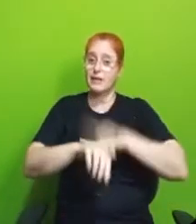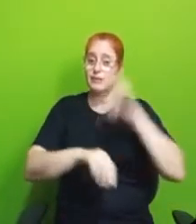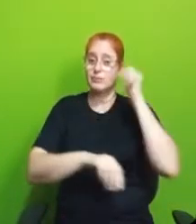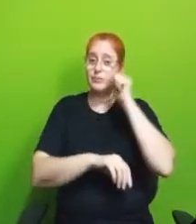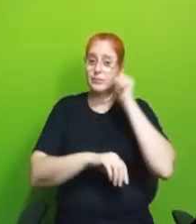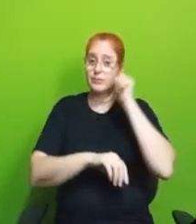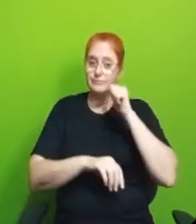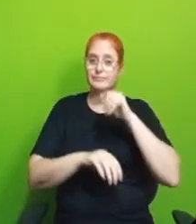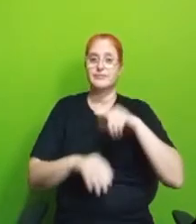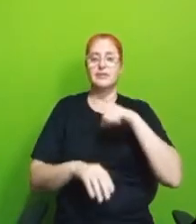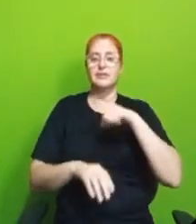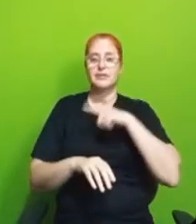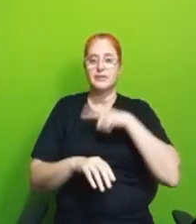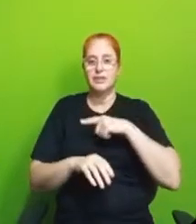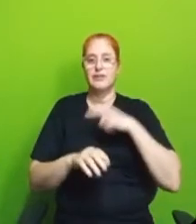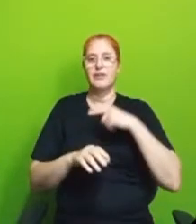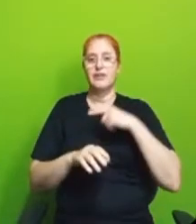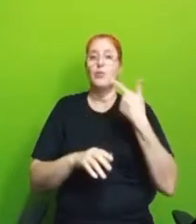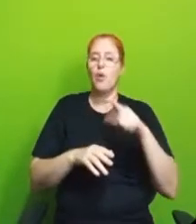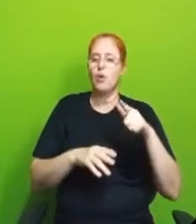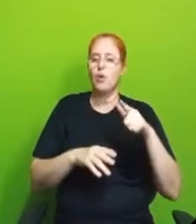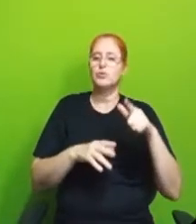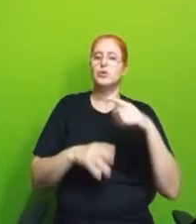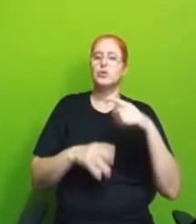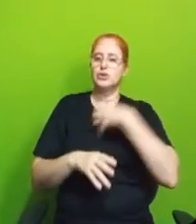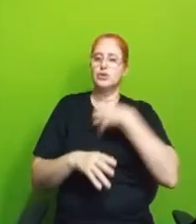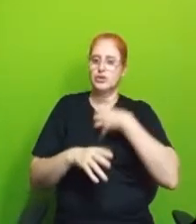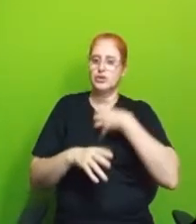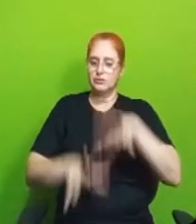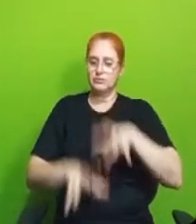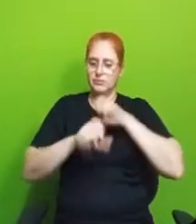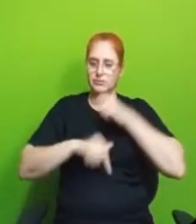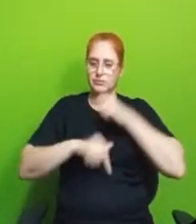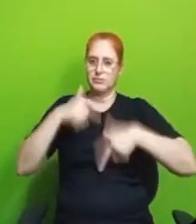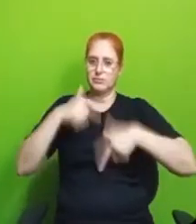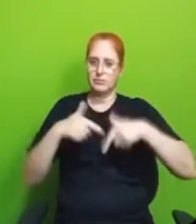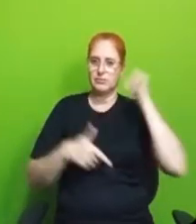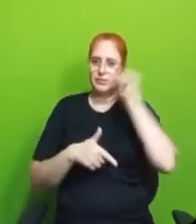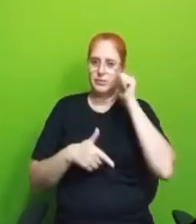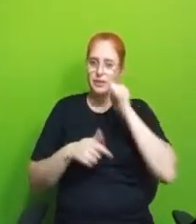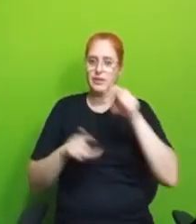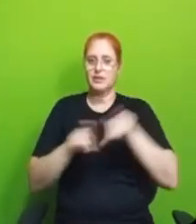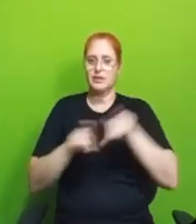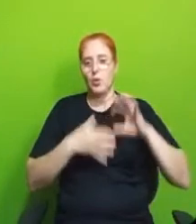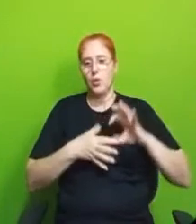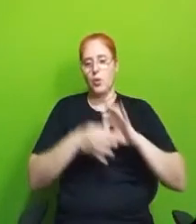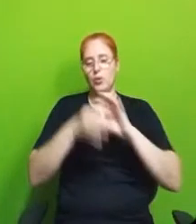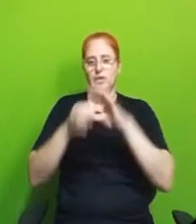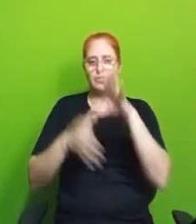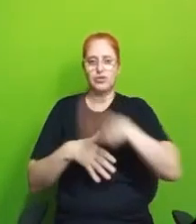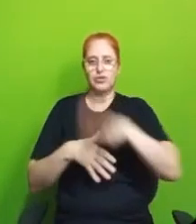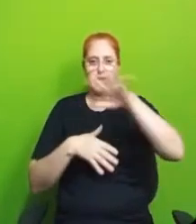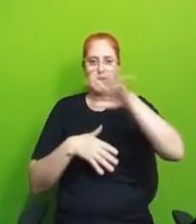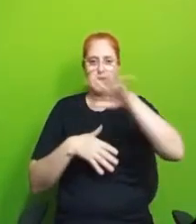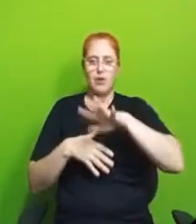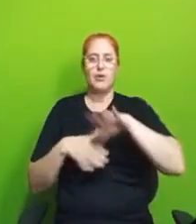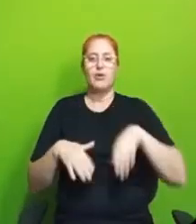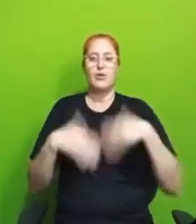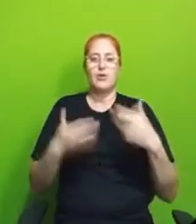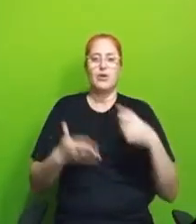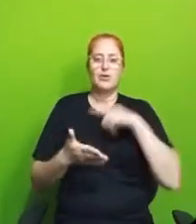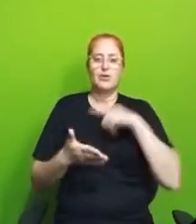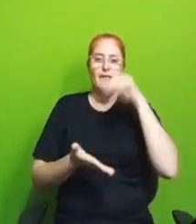de apropriação do trabalho das mulheres, sem falar no contexto mais geral, em que a ausência de outros mecanismos,